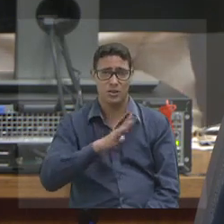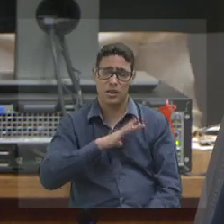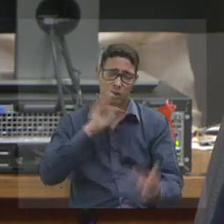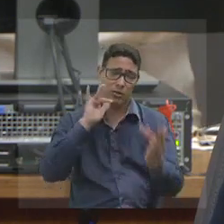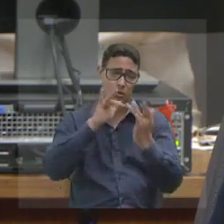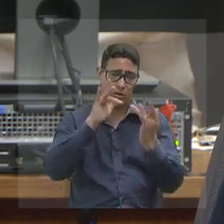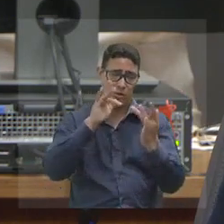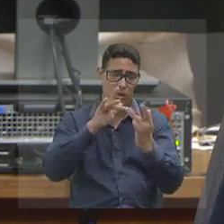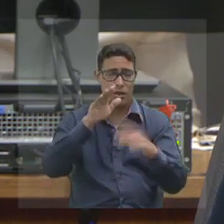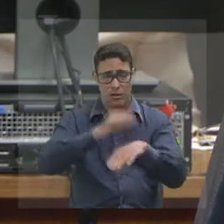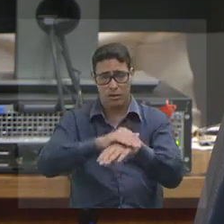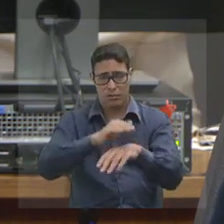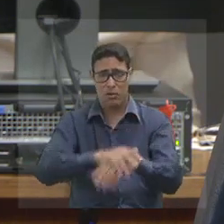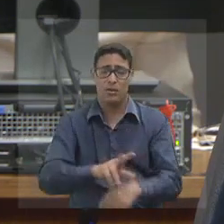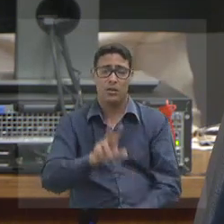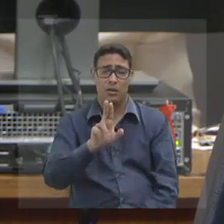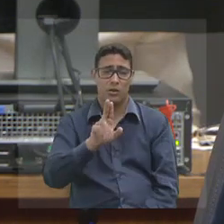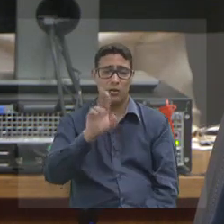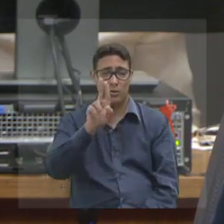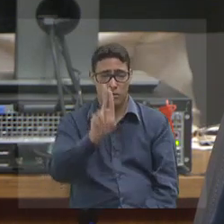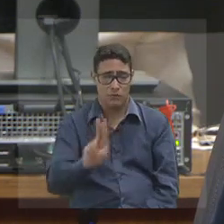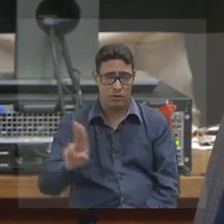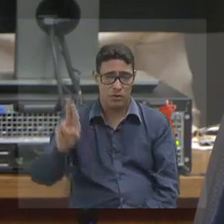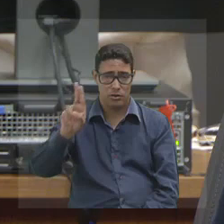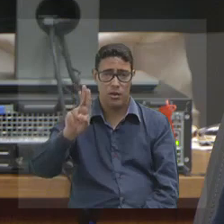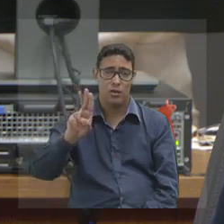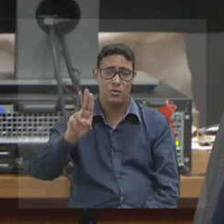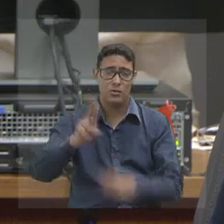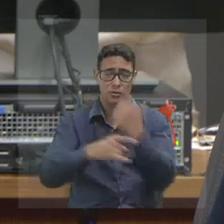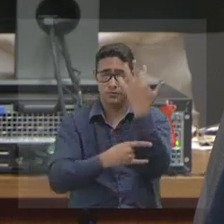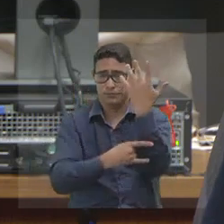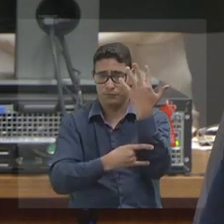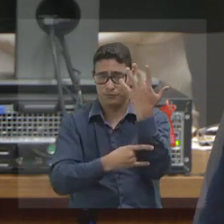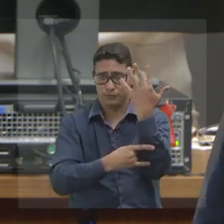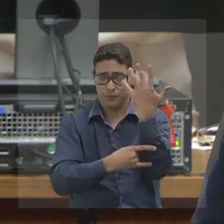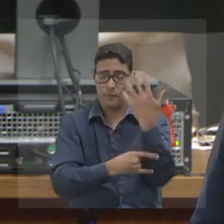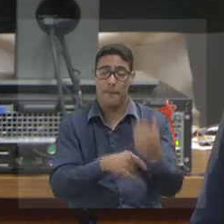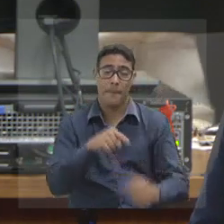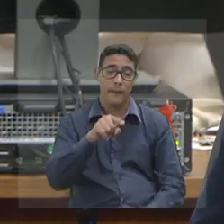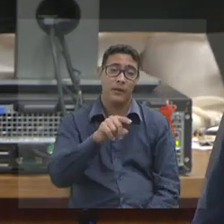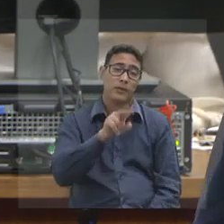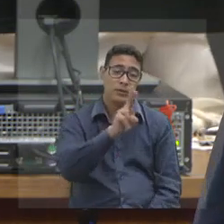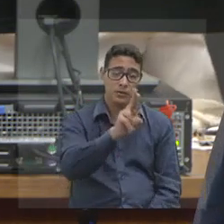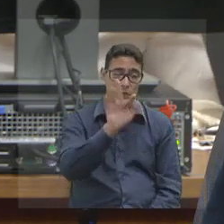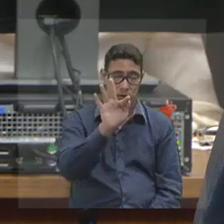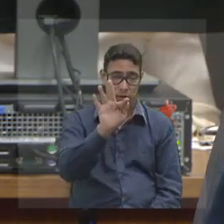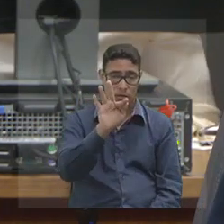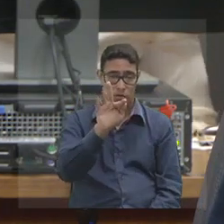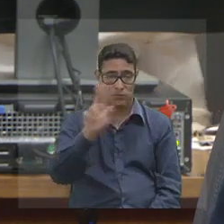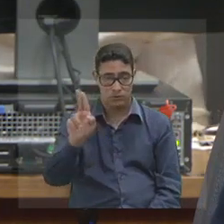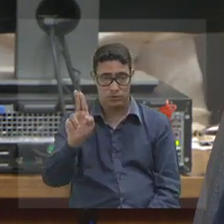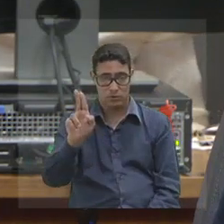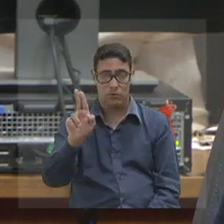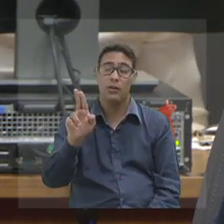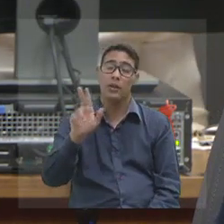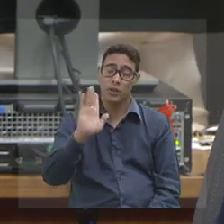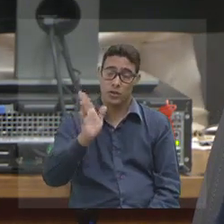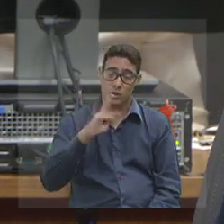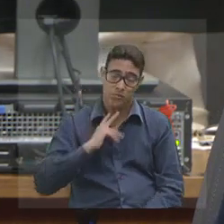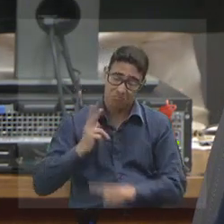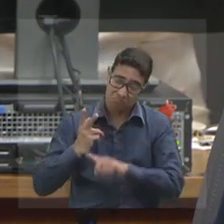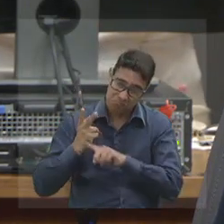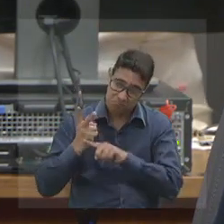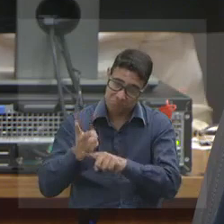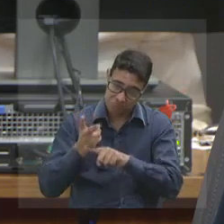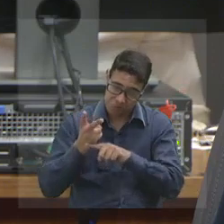com a Universidade Federal é de Minas Gerais Universidade Federal de Uberlândia para a gente já estudar e buscar uma